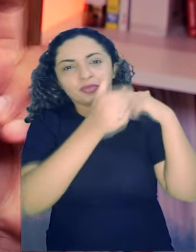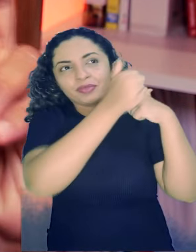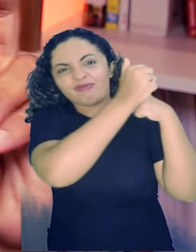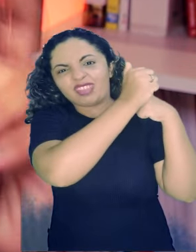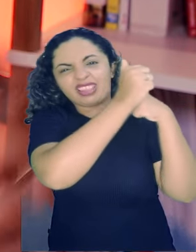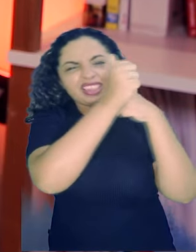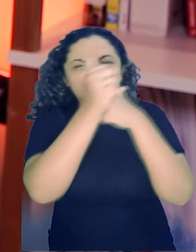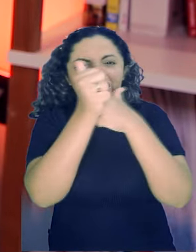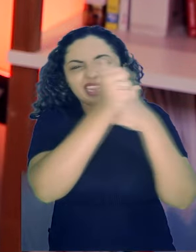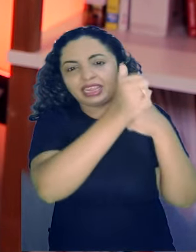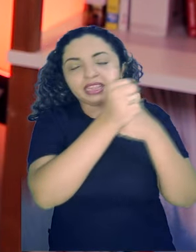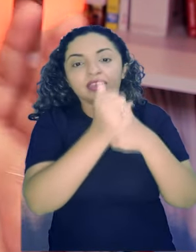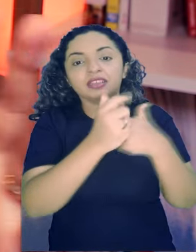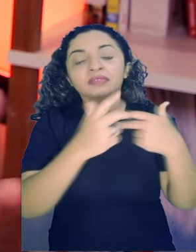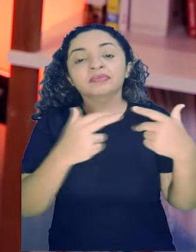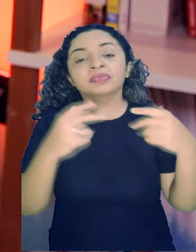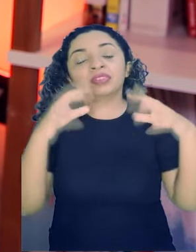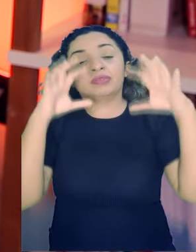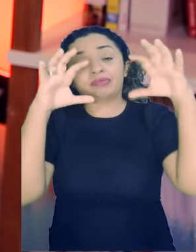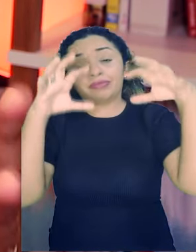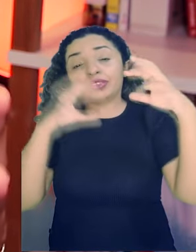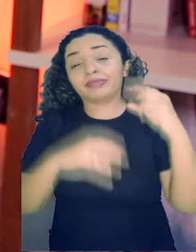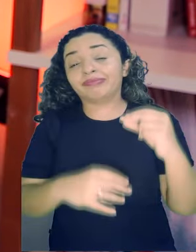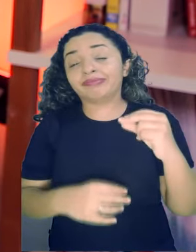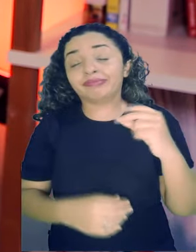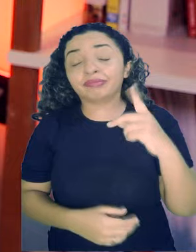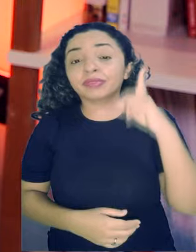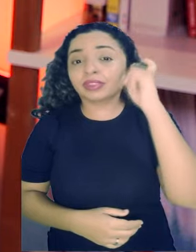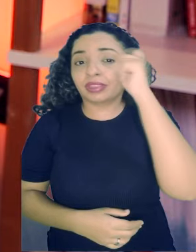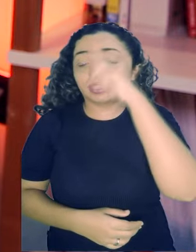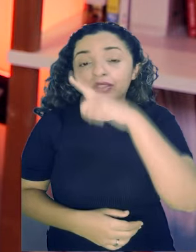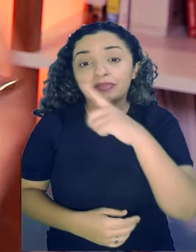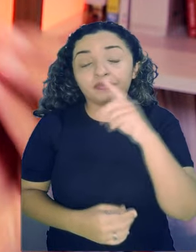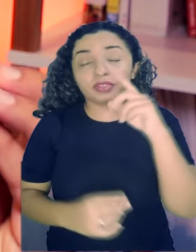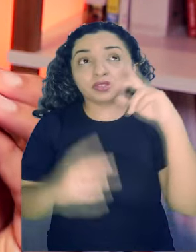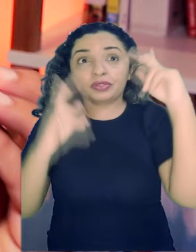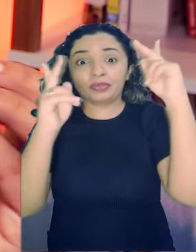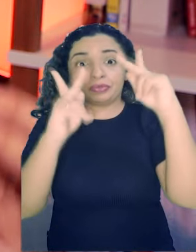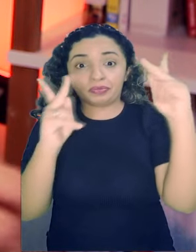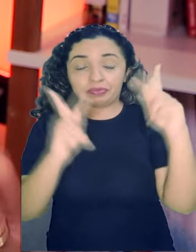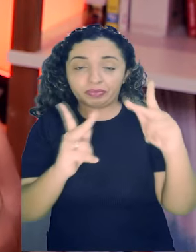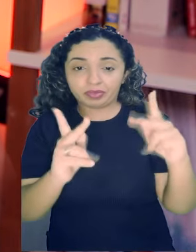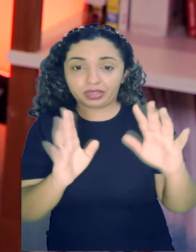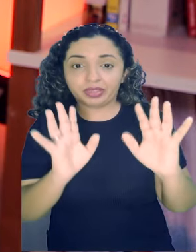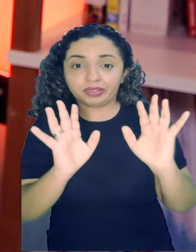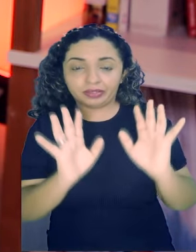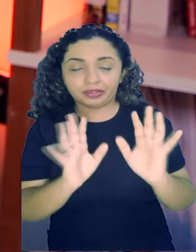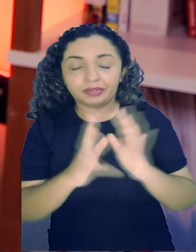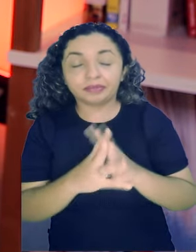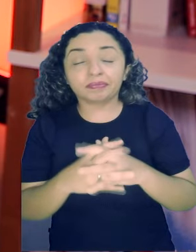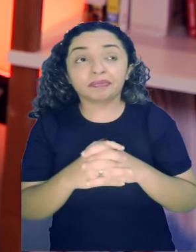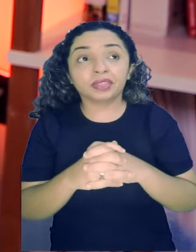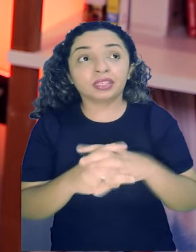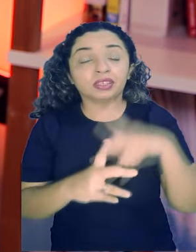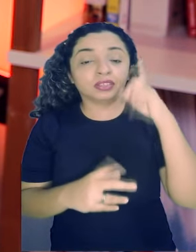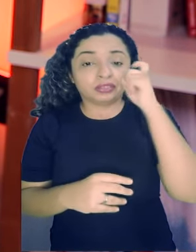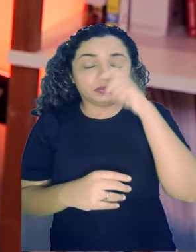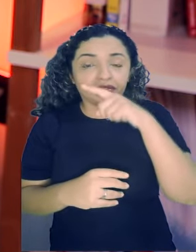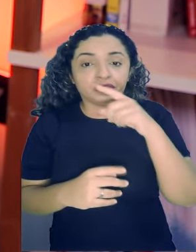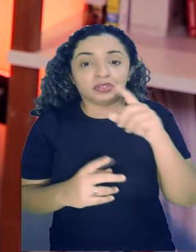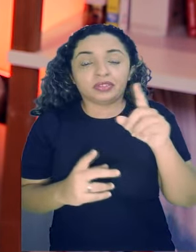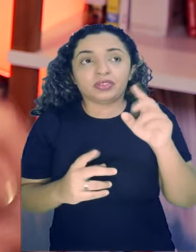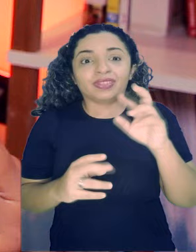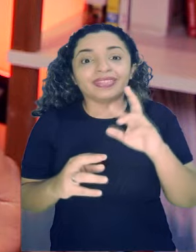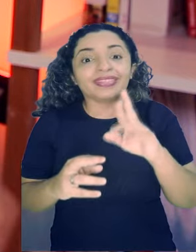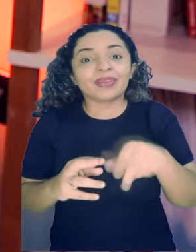tal solução de dois estados, que eu acho que está muito distante entre a solução de dois estados, entre o Estado israelense e o palestino, ele não